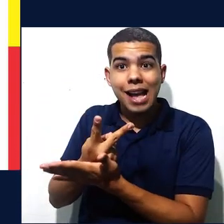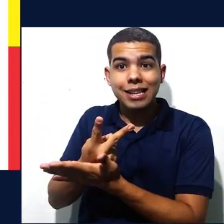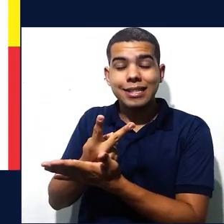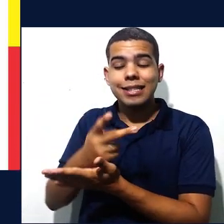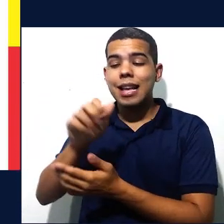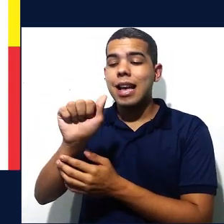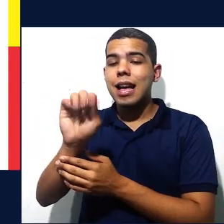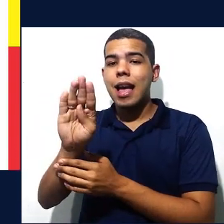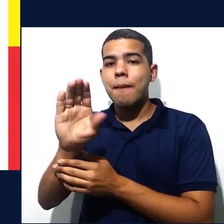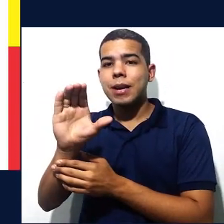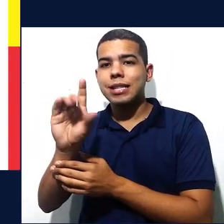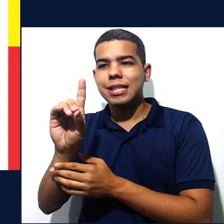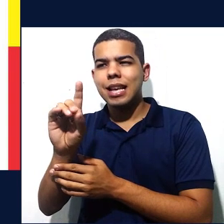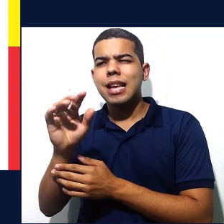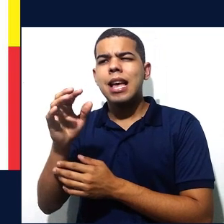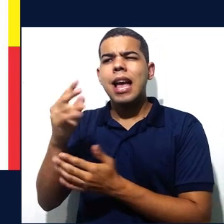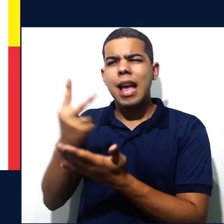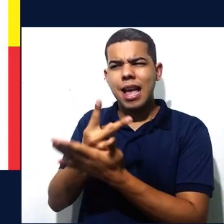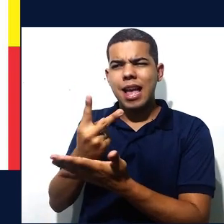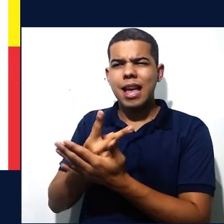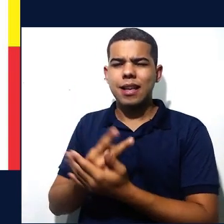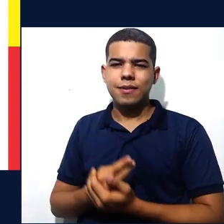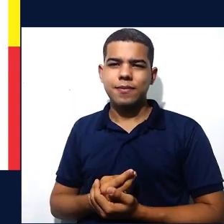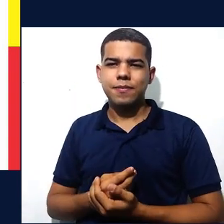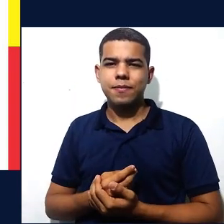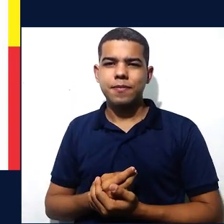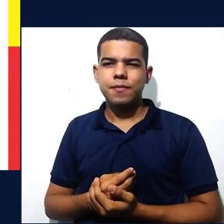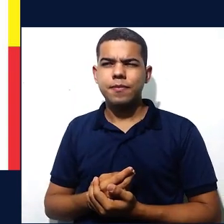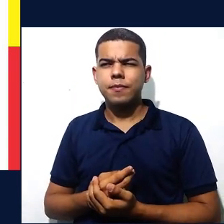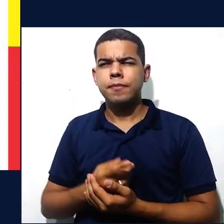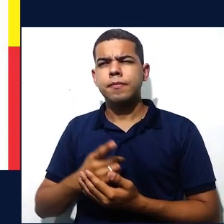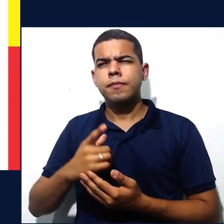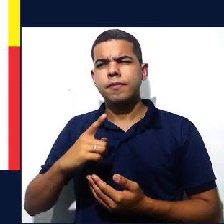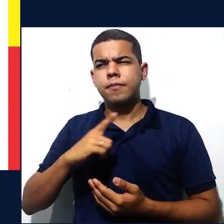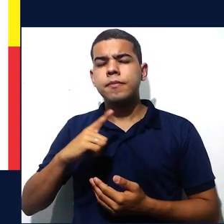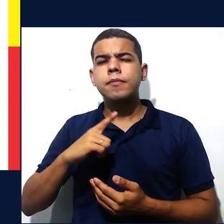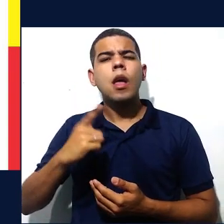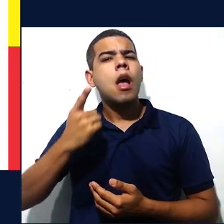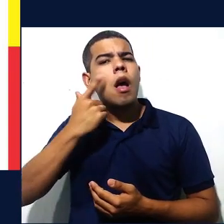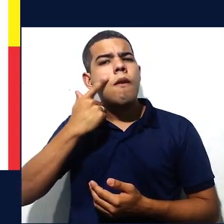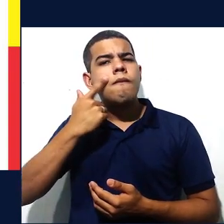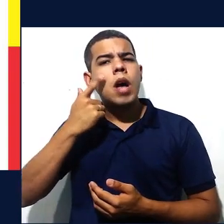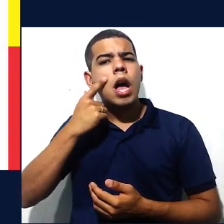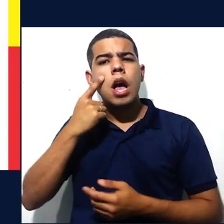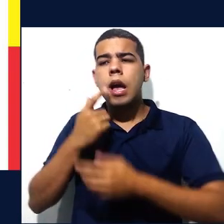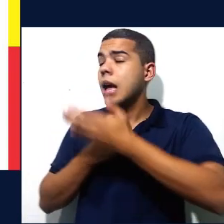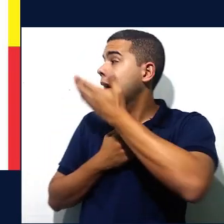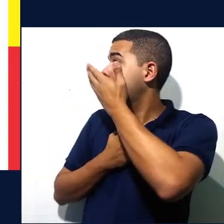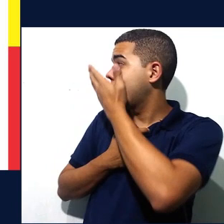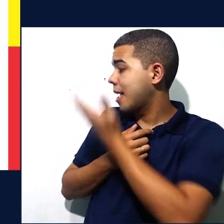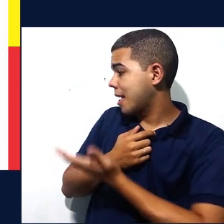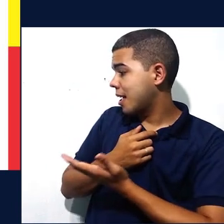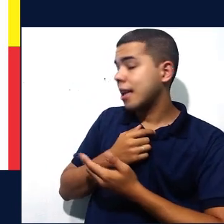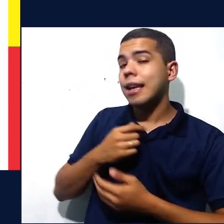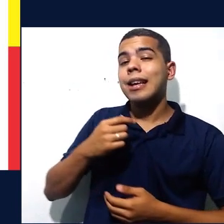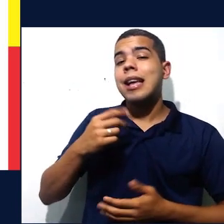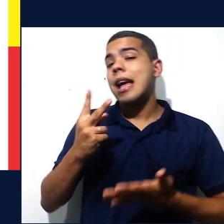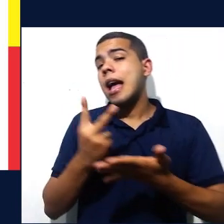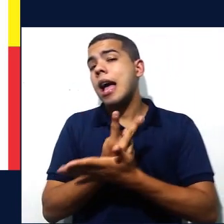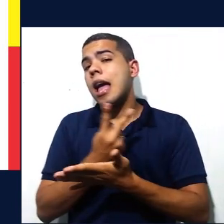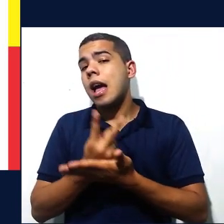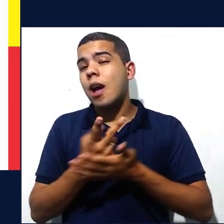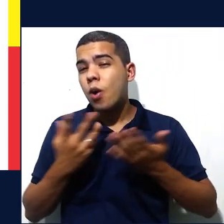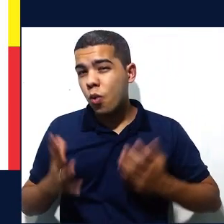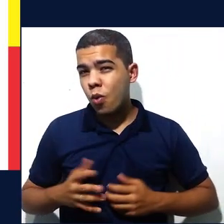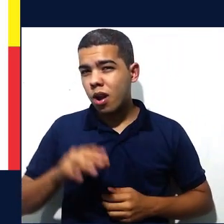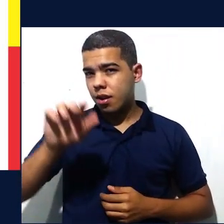bem. Qual a afirmação? Quando fala de proposição, eu quero saber qual é que é incorreta. Então,